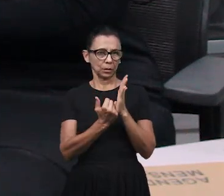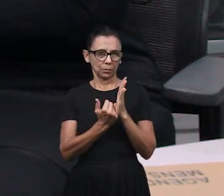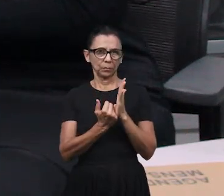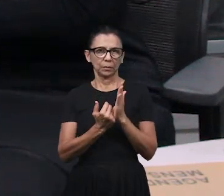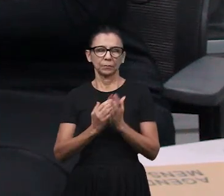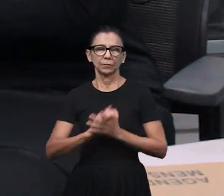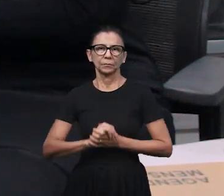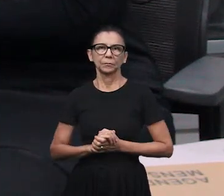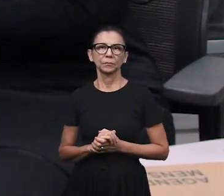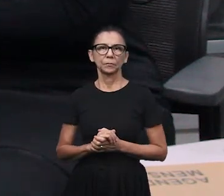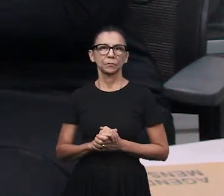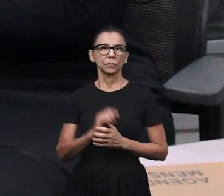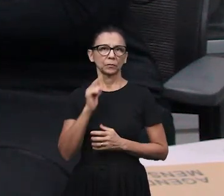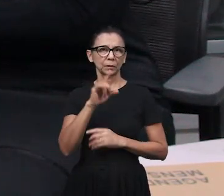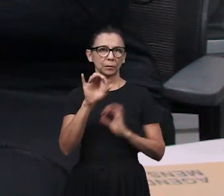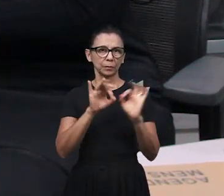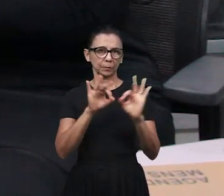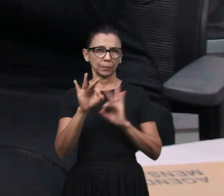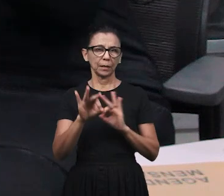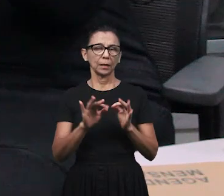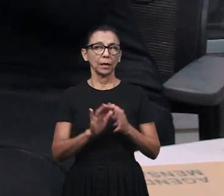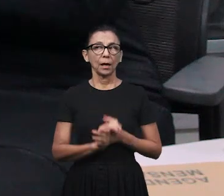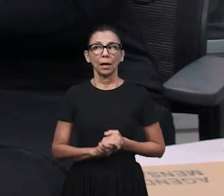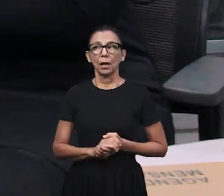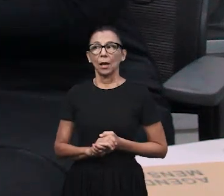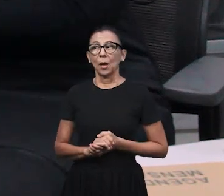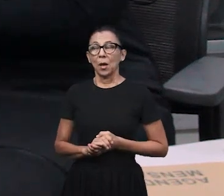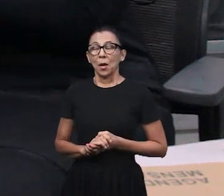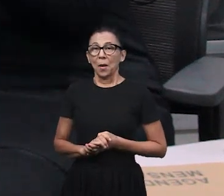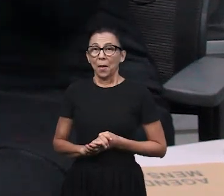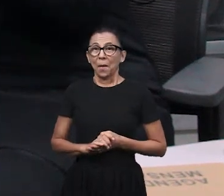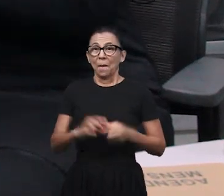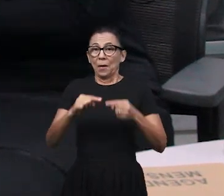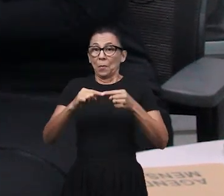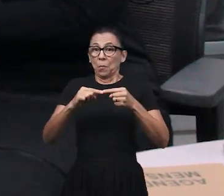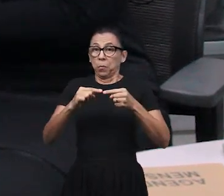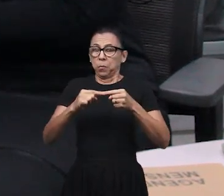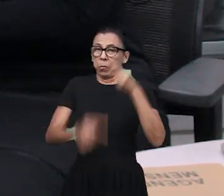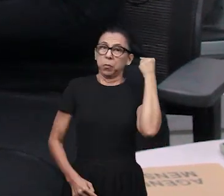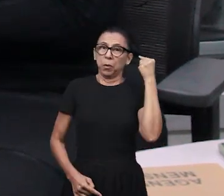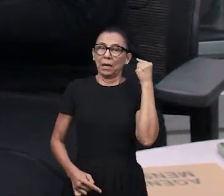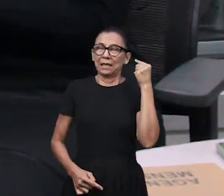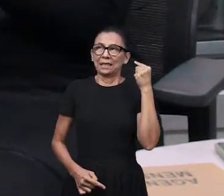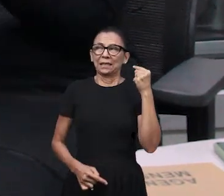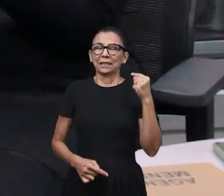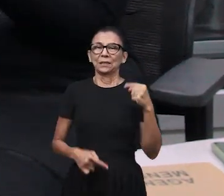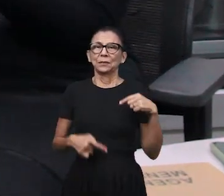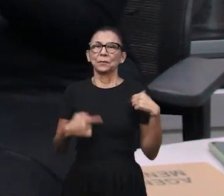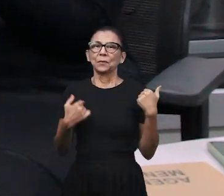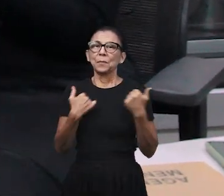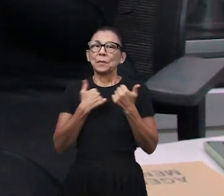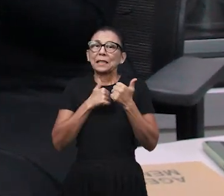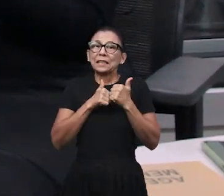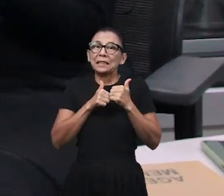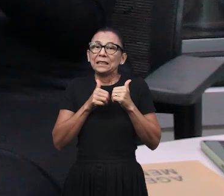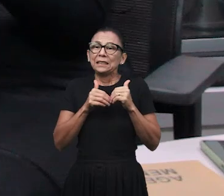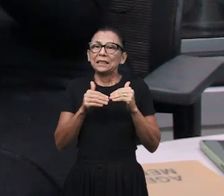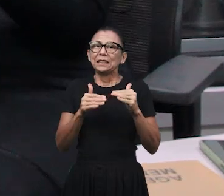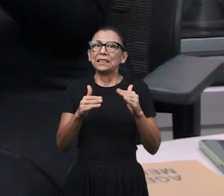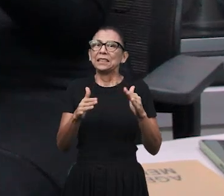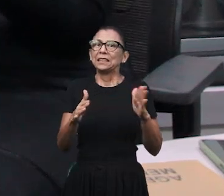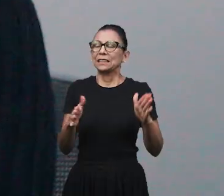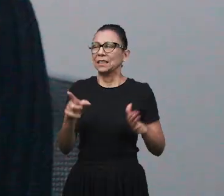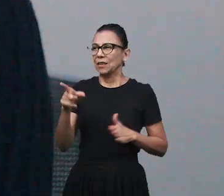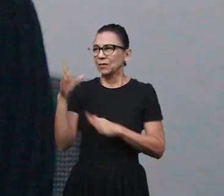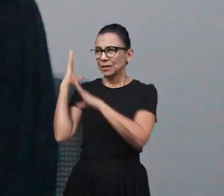esses quadros que você faz? Olha, o maior desafio, acho que o senhor vai se lembrar, foi para iniciar. Não sei se